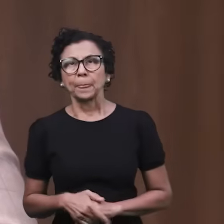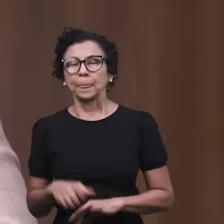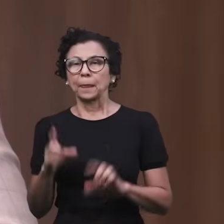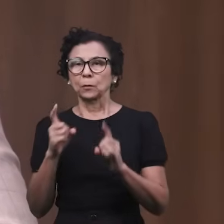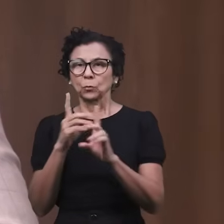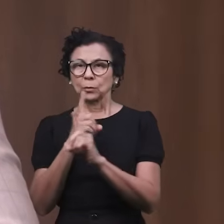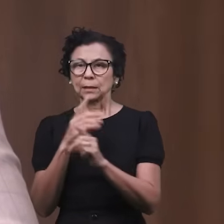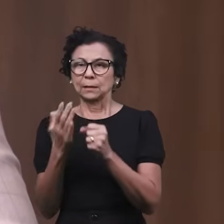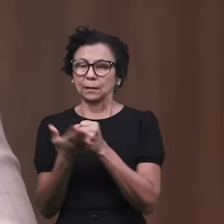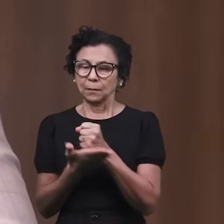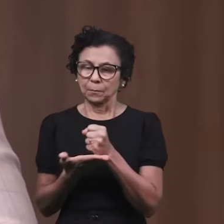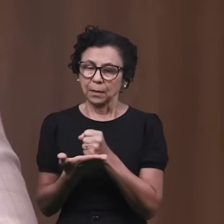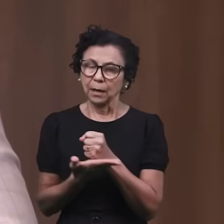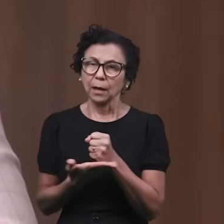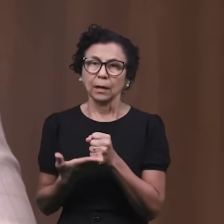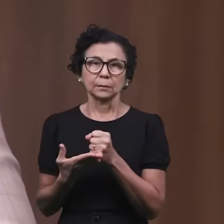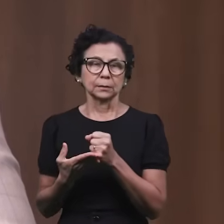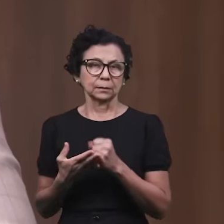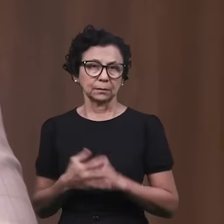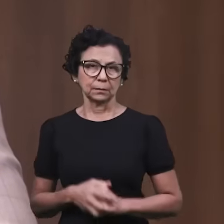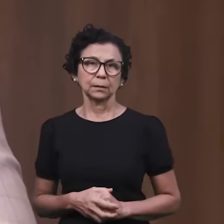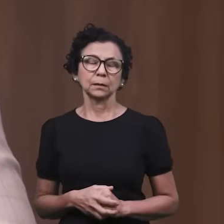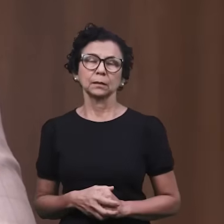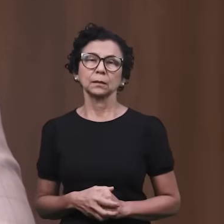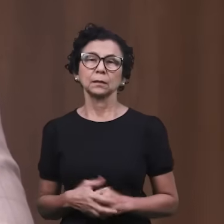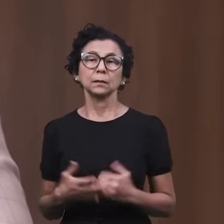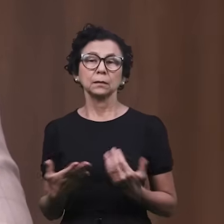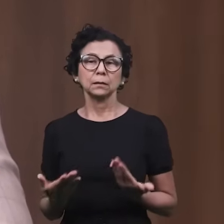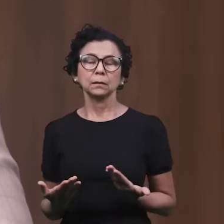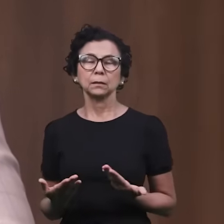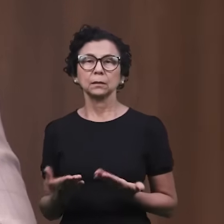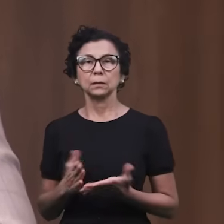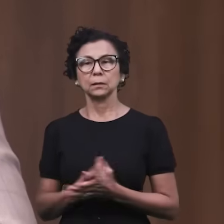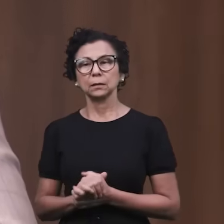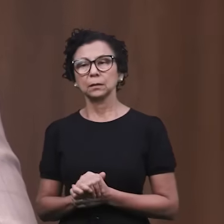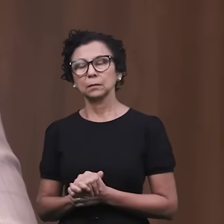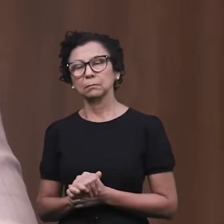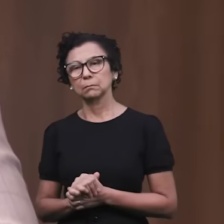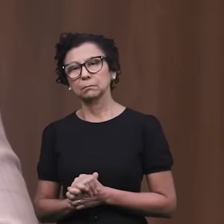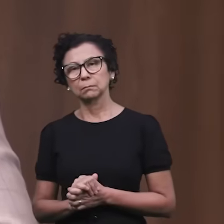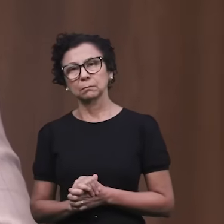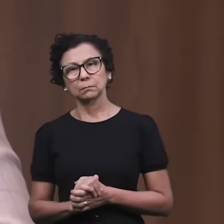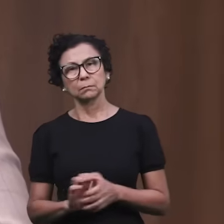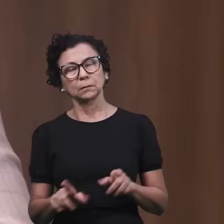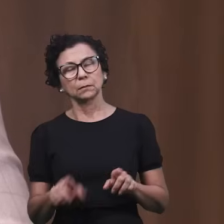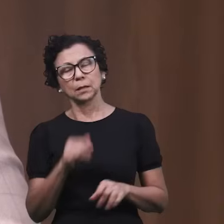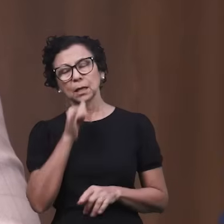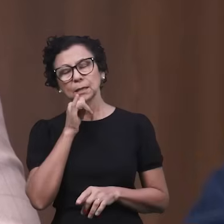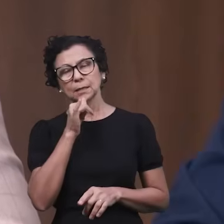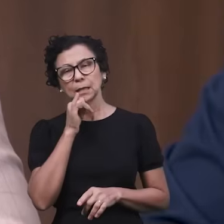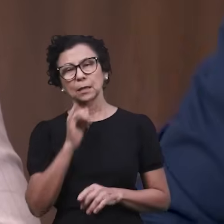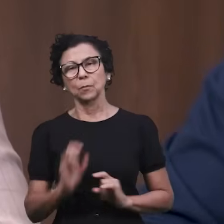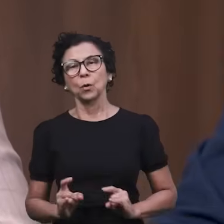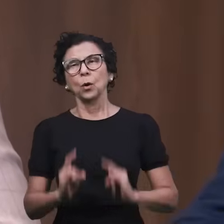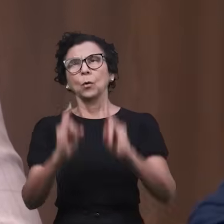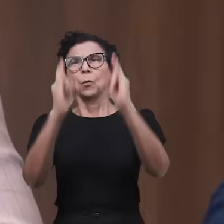é a base de tudo e dentro da execução de um projeto, de um edifício,